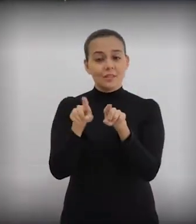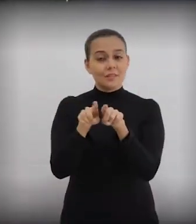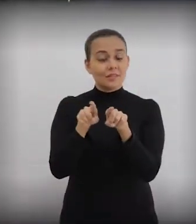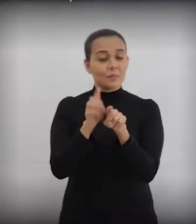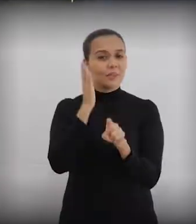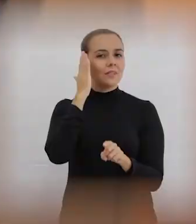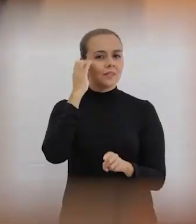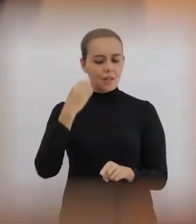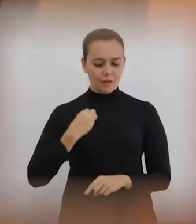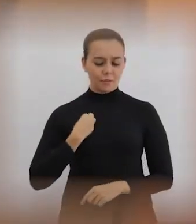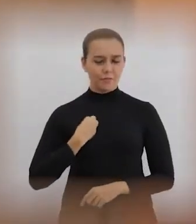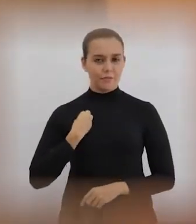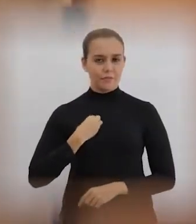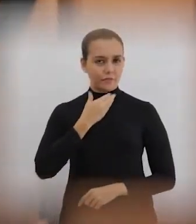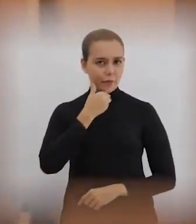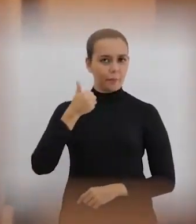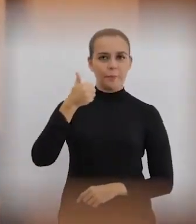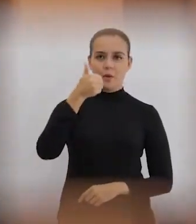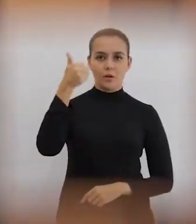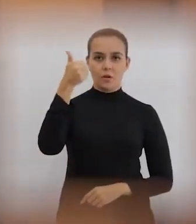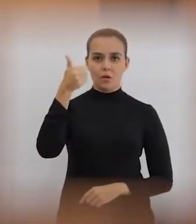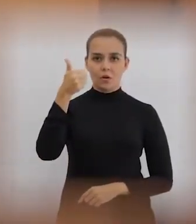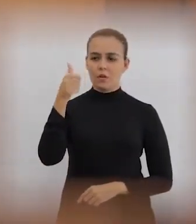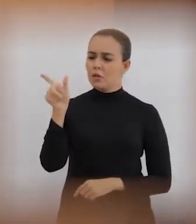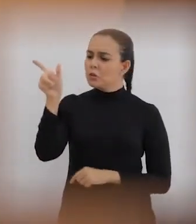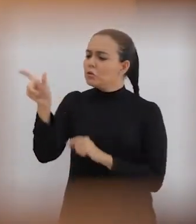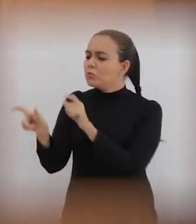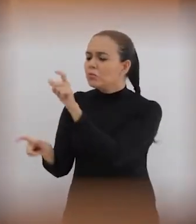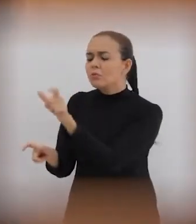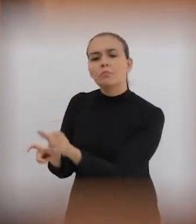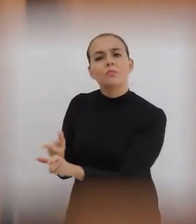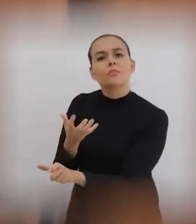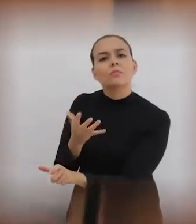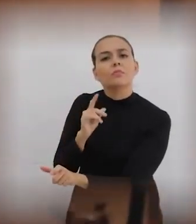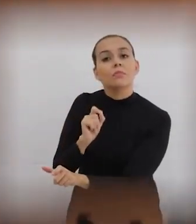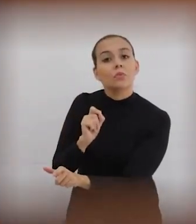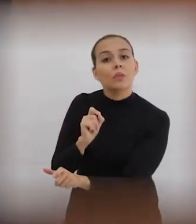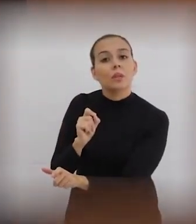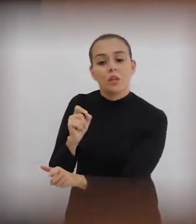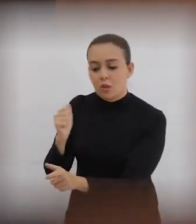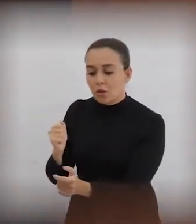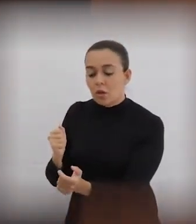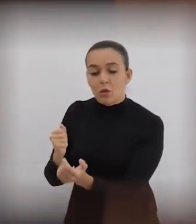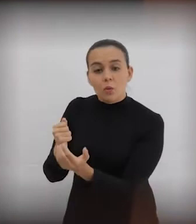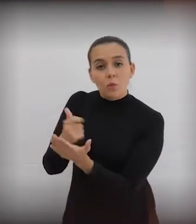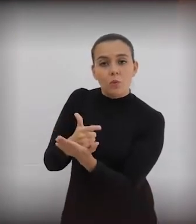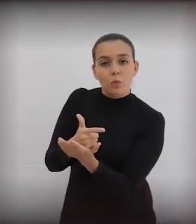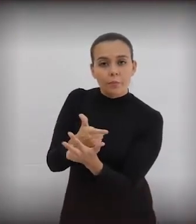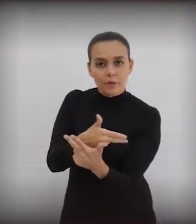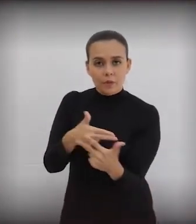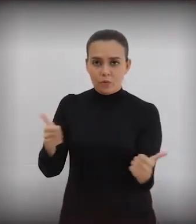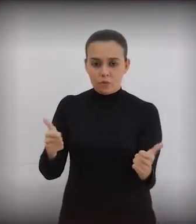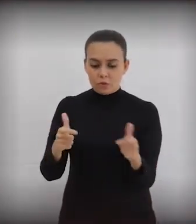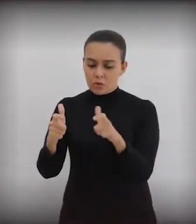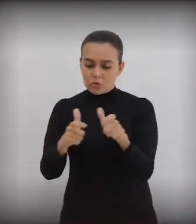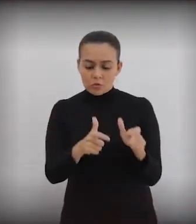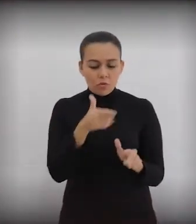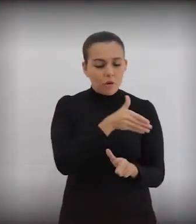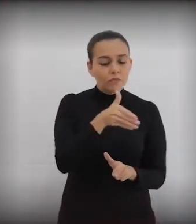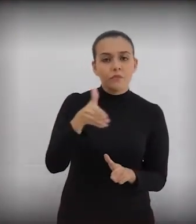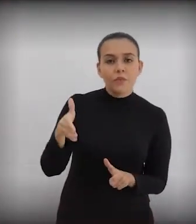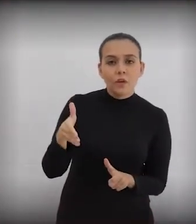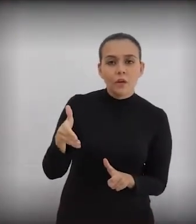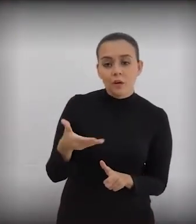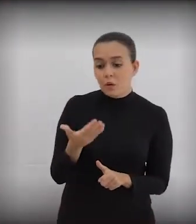melhor com a vida. Uma das coisas que as pessoas buscam naquilo que elas compram, nos lugares onde elas vão, no que